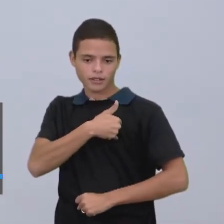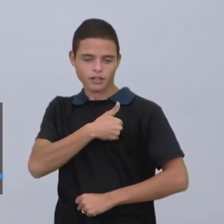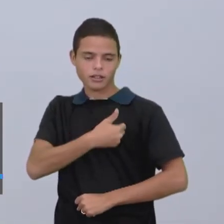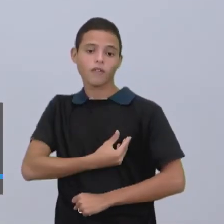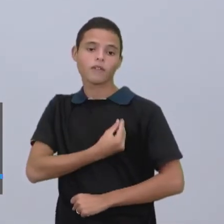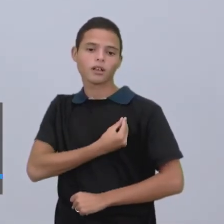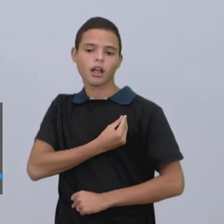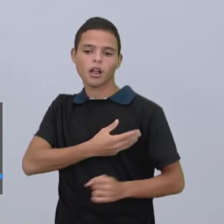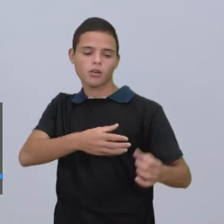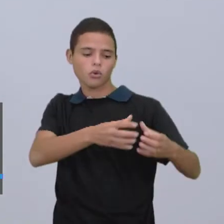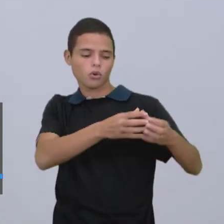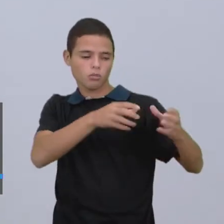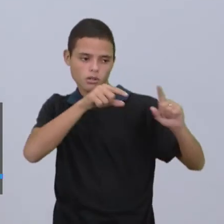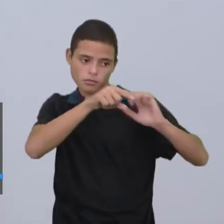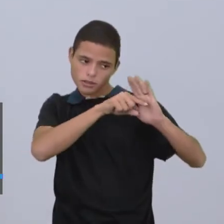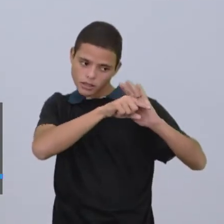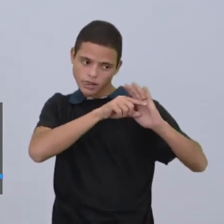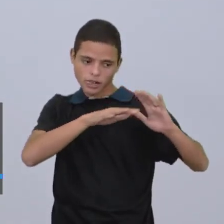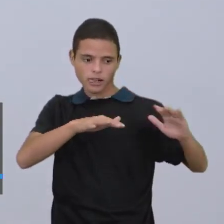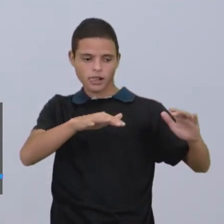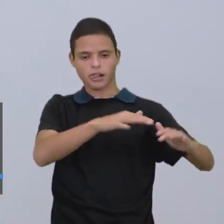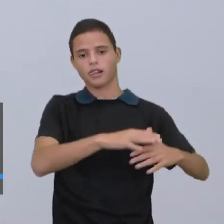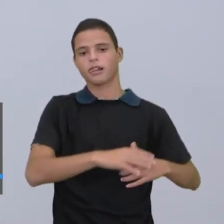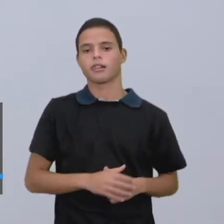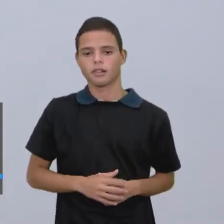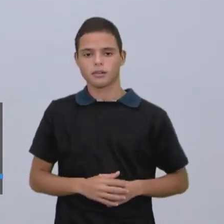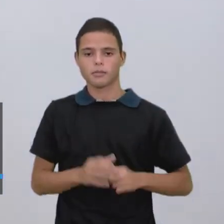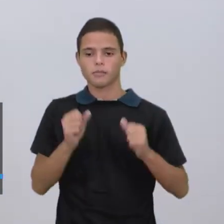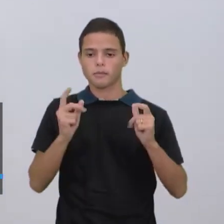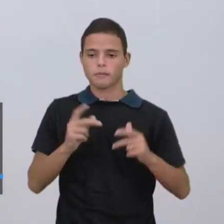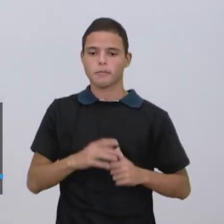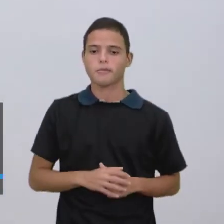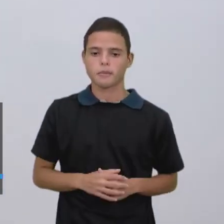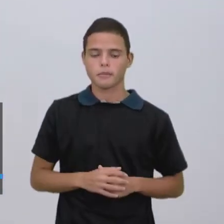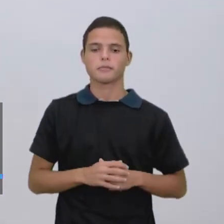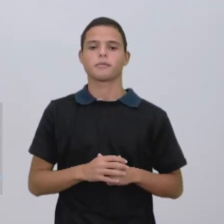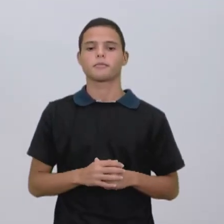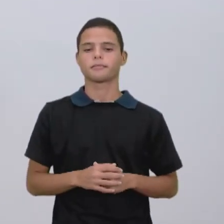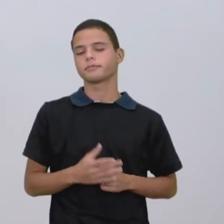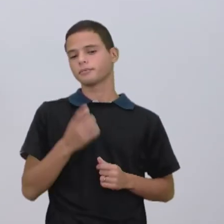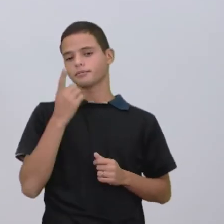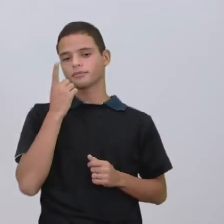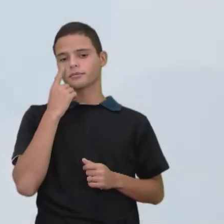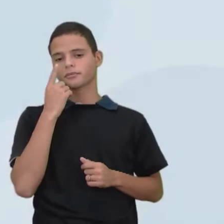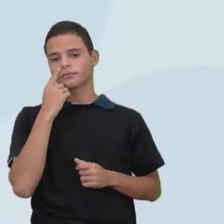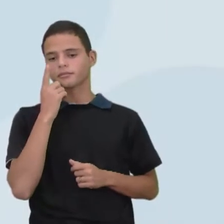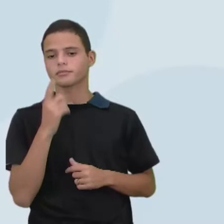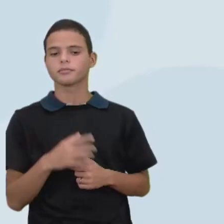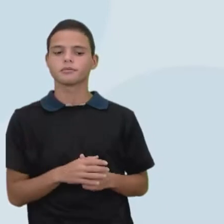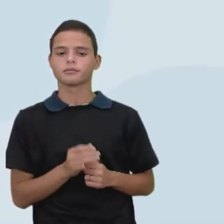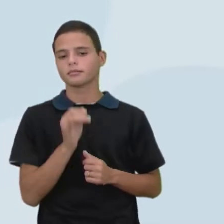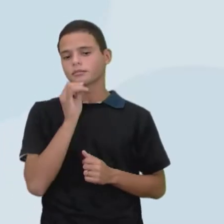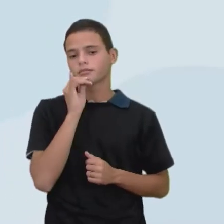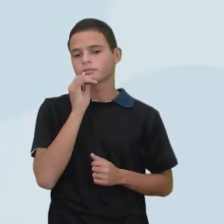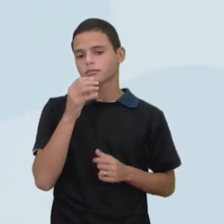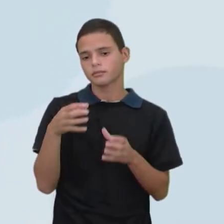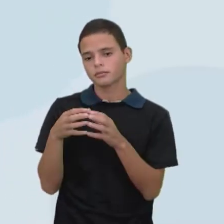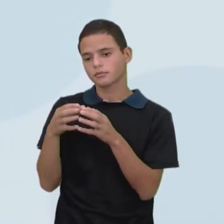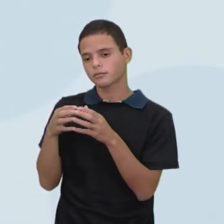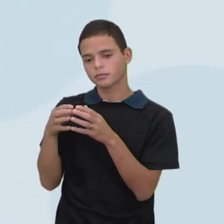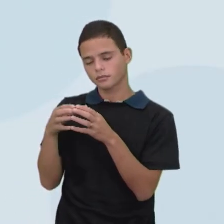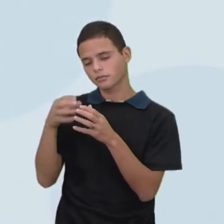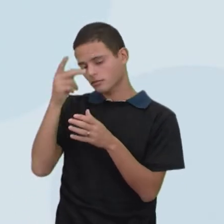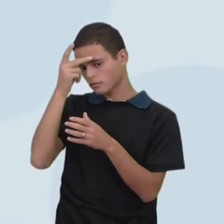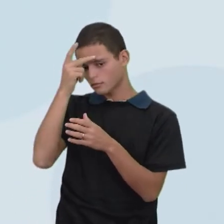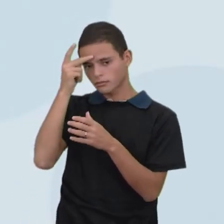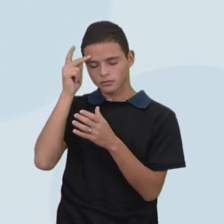inteiro e faço a pesquisa com aquele grupo inteiro. Tudo bem? Tá. Então, vamos ver lá o exemplo, ó. Temos como exemplo um grupo de pessoas levando em